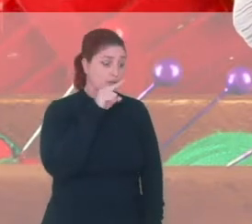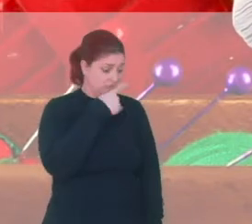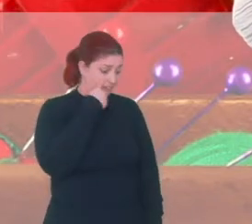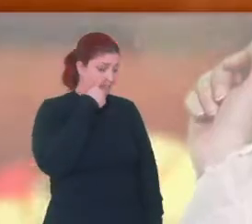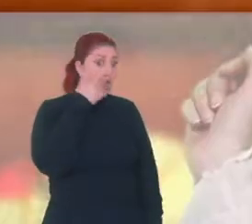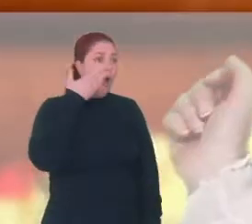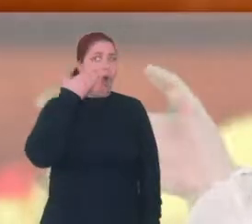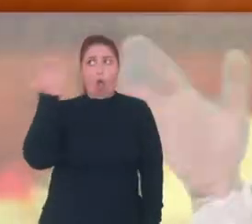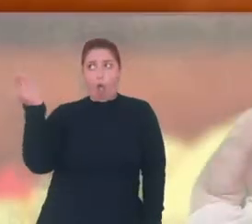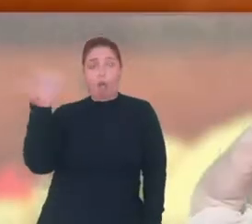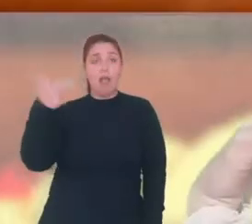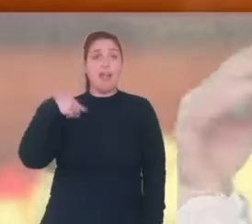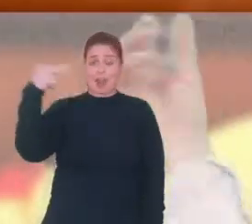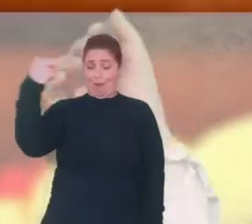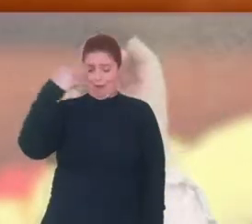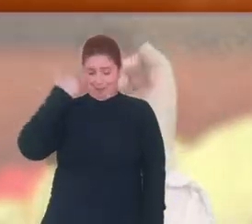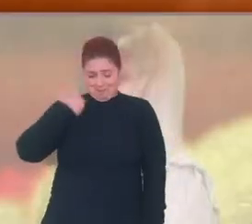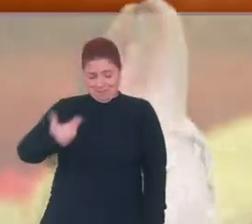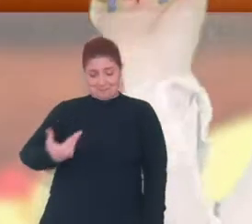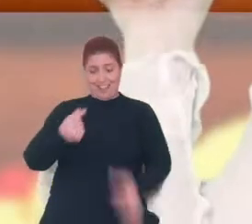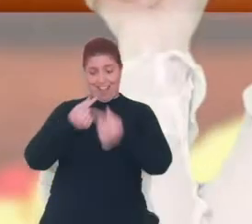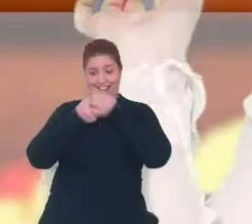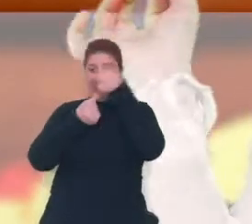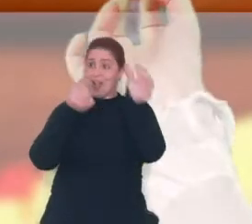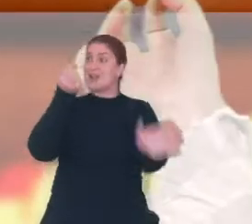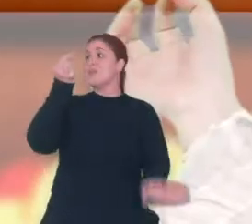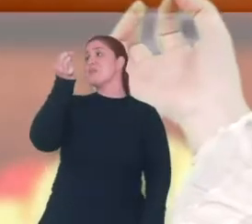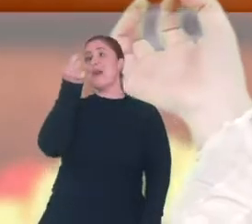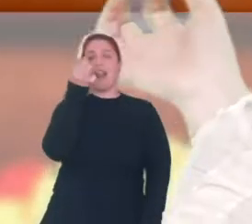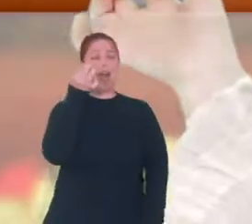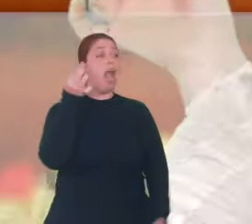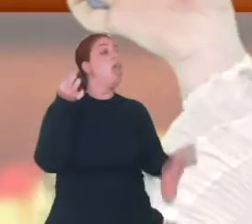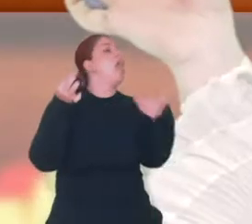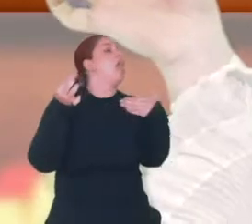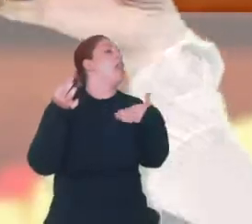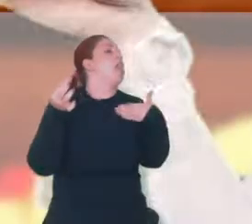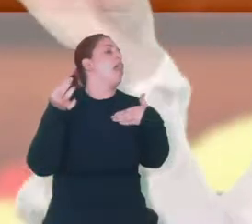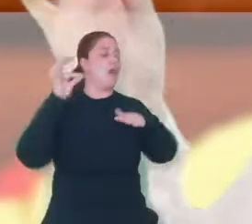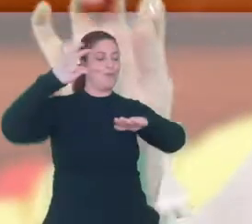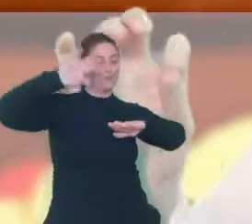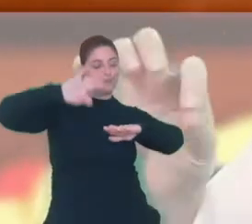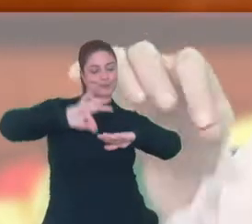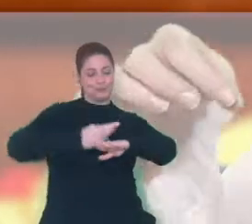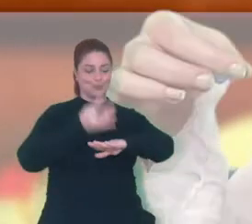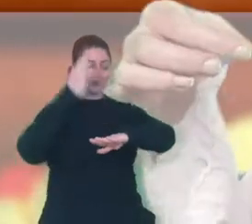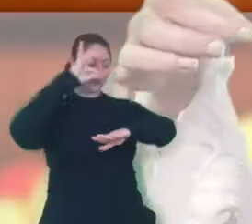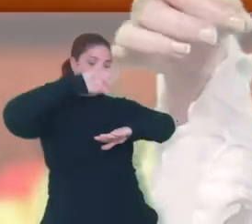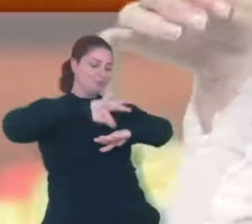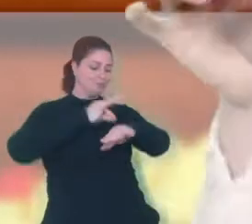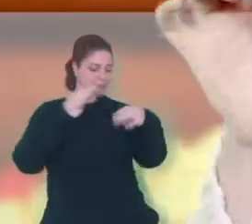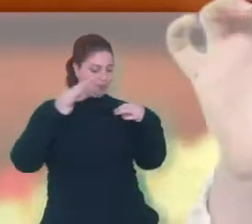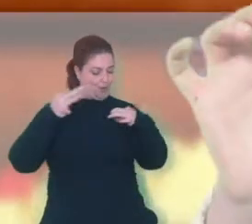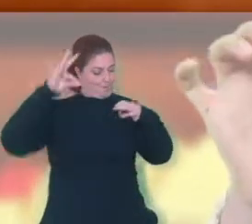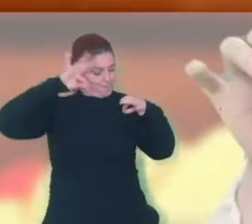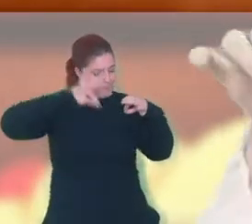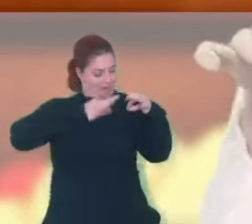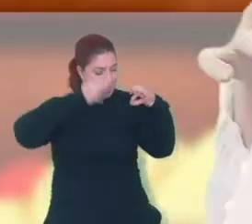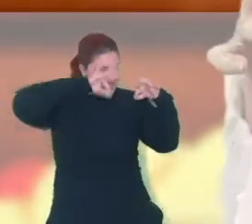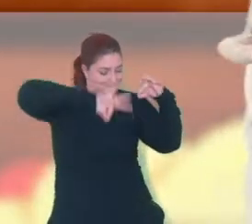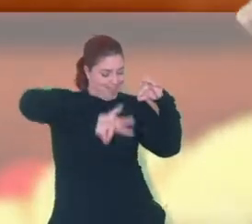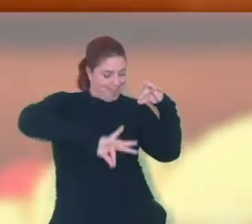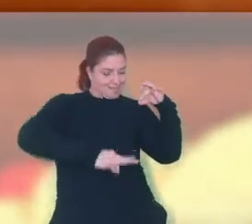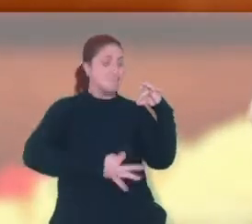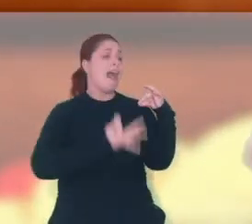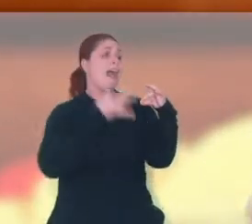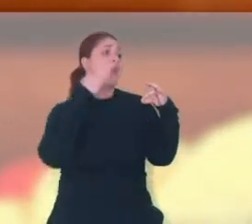essa costureira só tem olhos para mim? Sou eu que vou entre seus dedos, furando o pano acima e